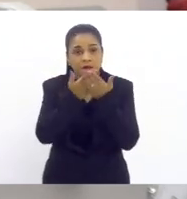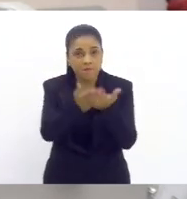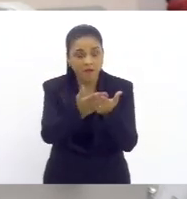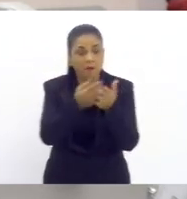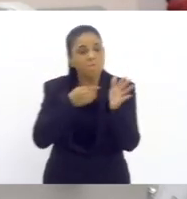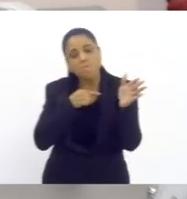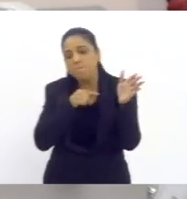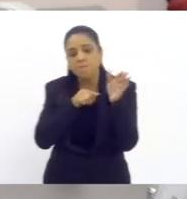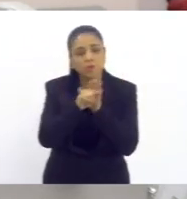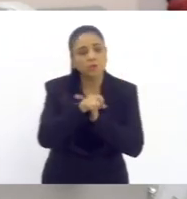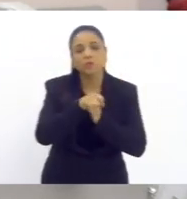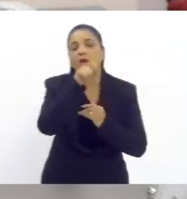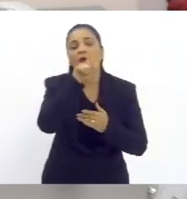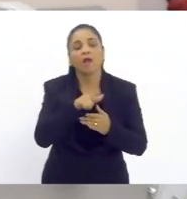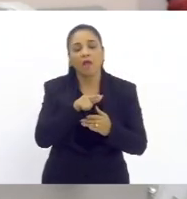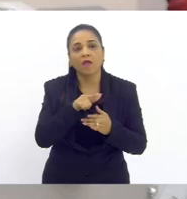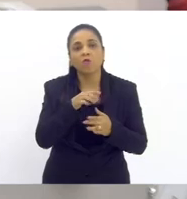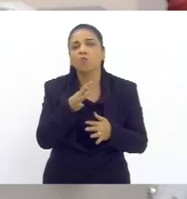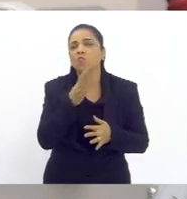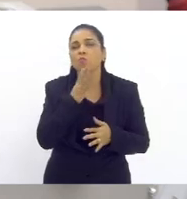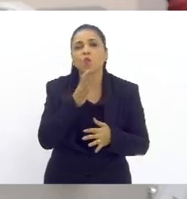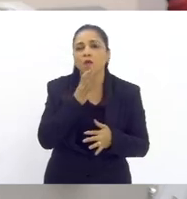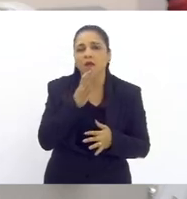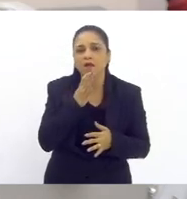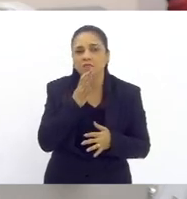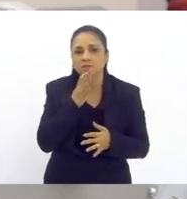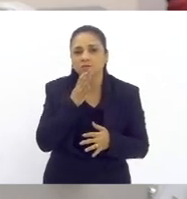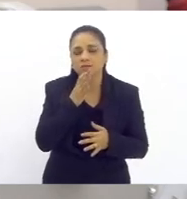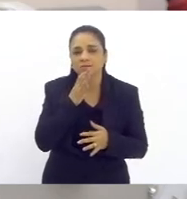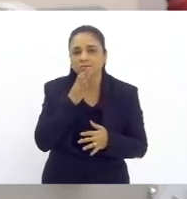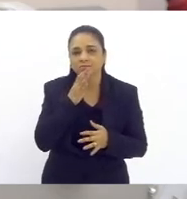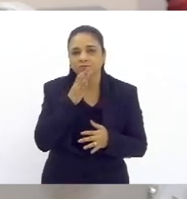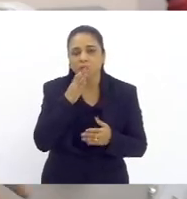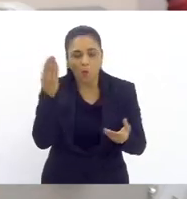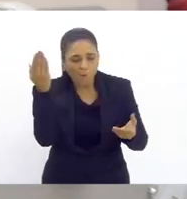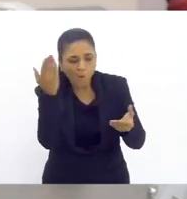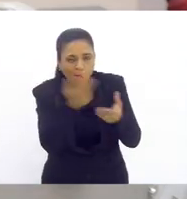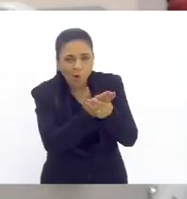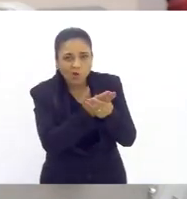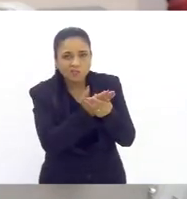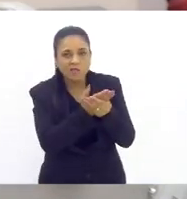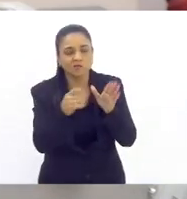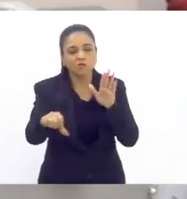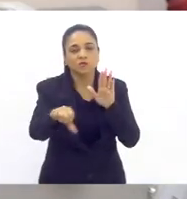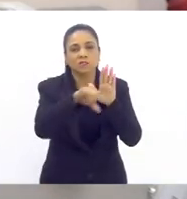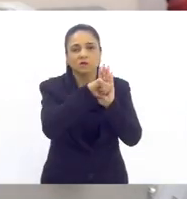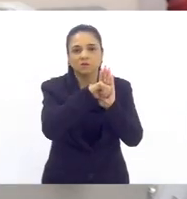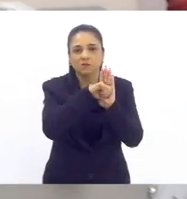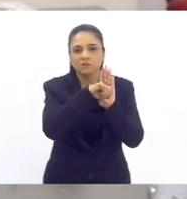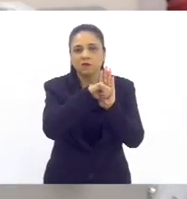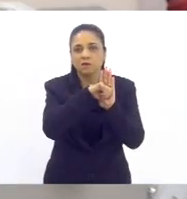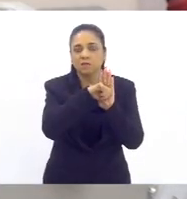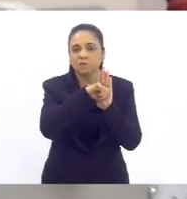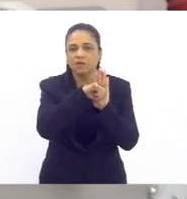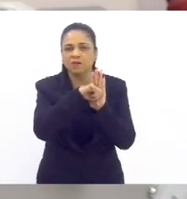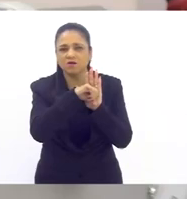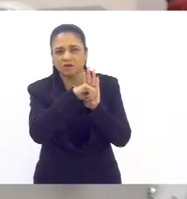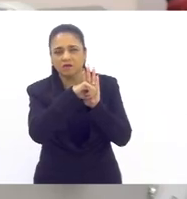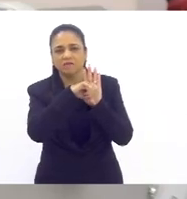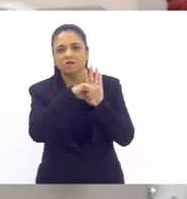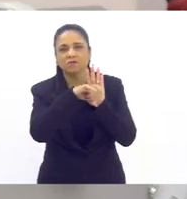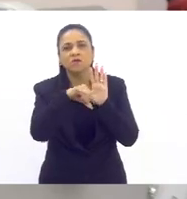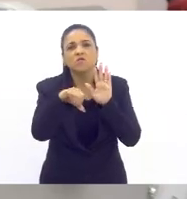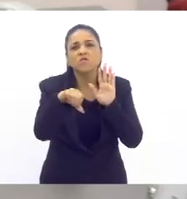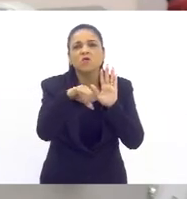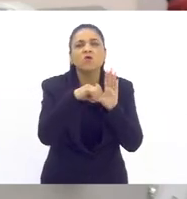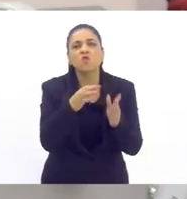inquérito policial no artigo 36 se eles conhecem algum processo criminal do artigo 36 se eles conhecem